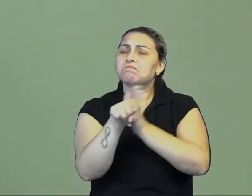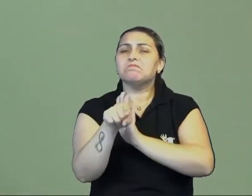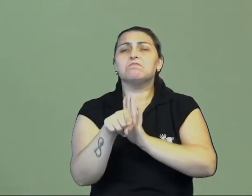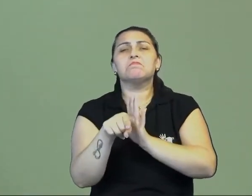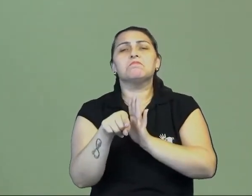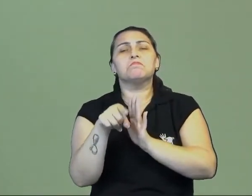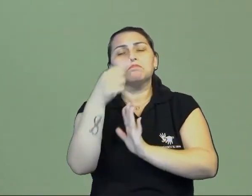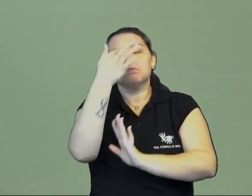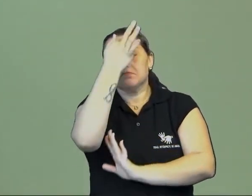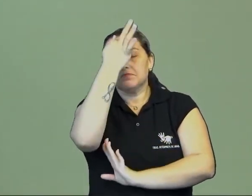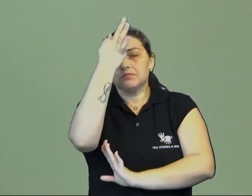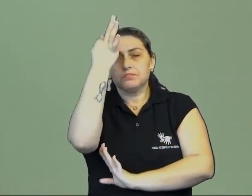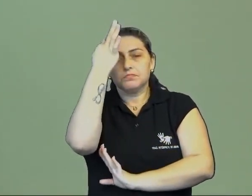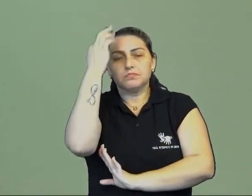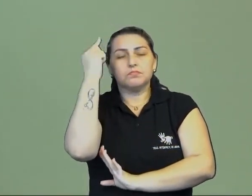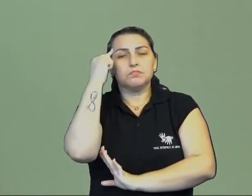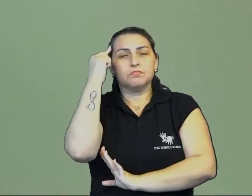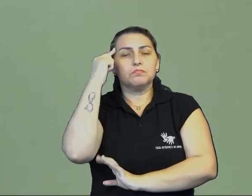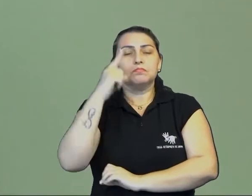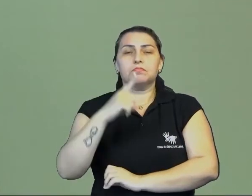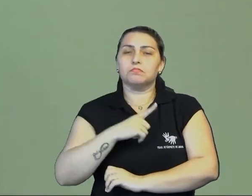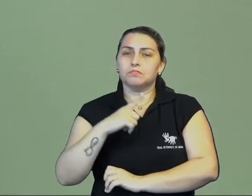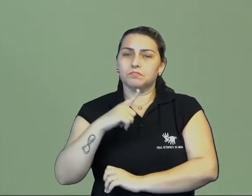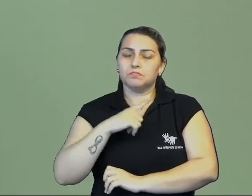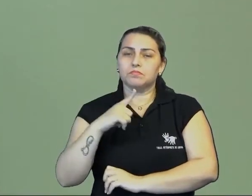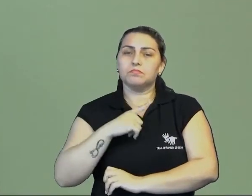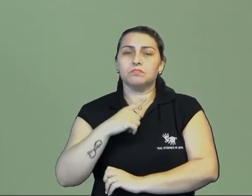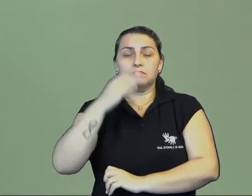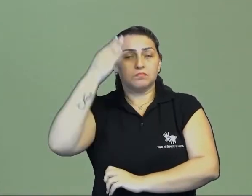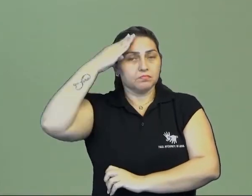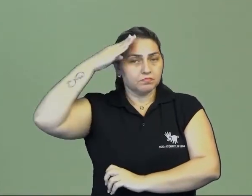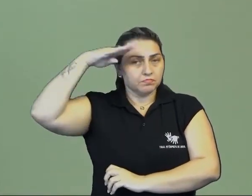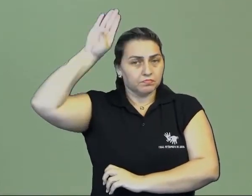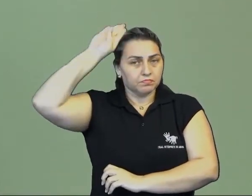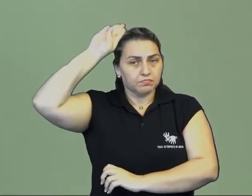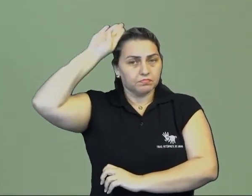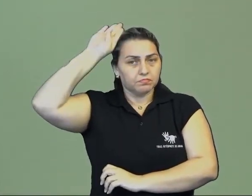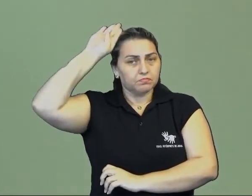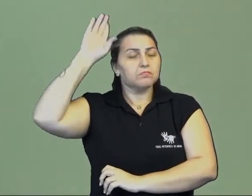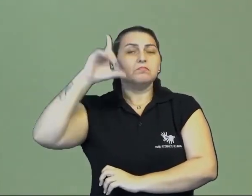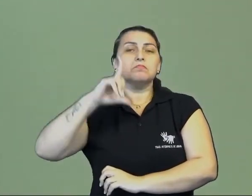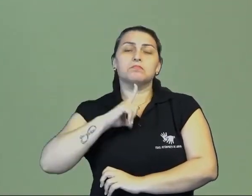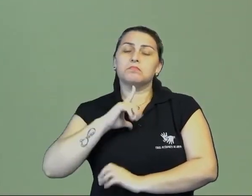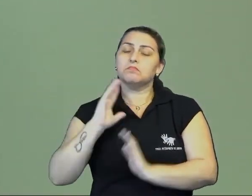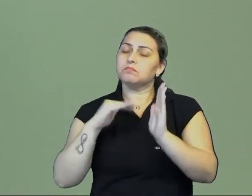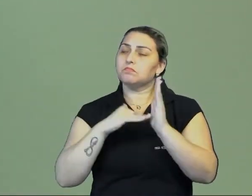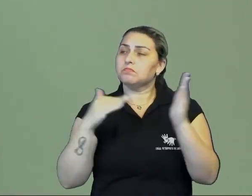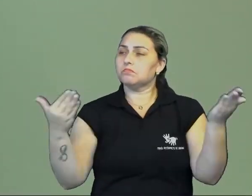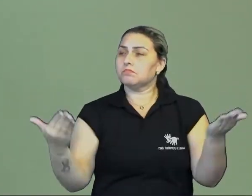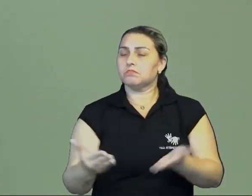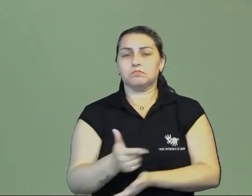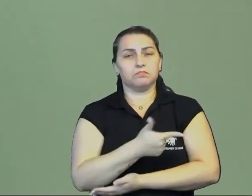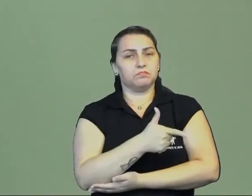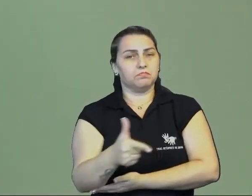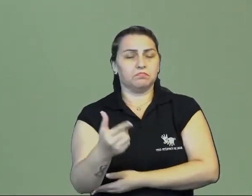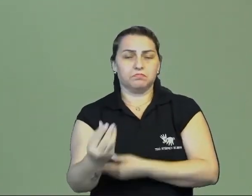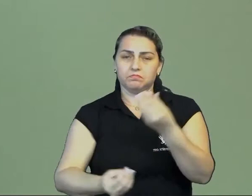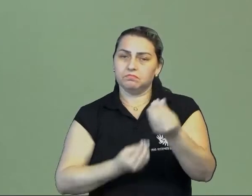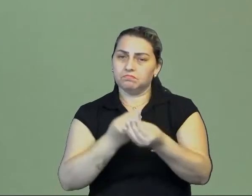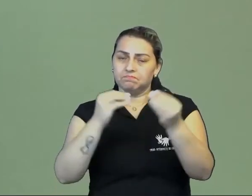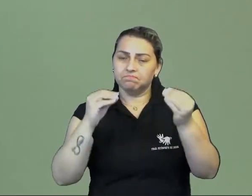que os grandes pensadores desenvolveram as grandes teorias. Tem teoria que até hoje não tem como